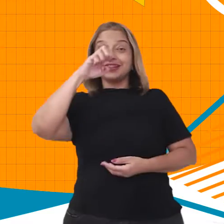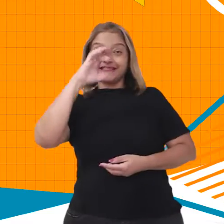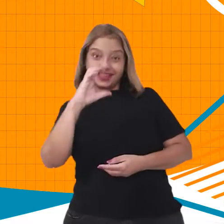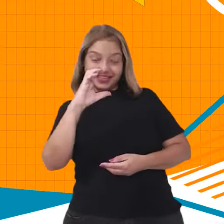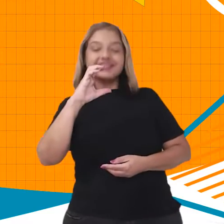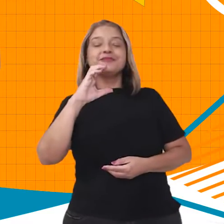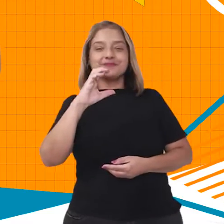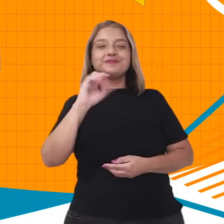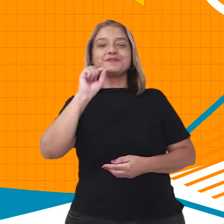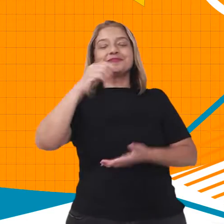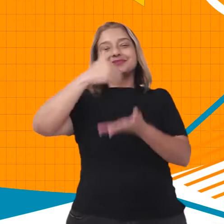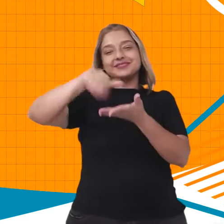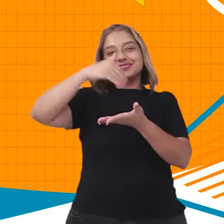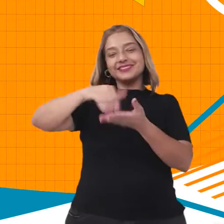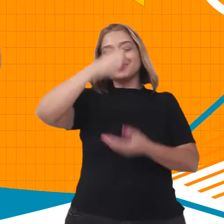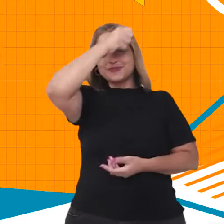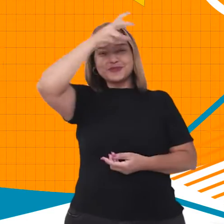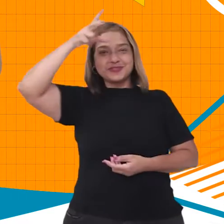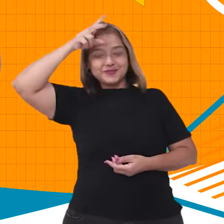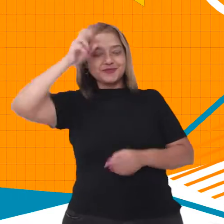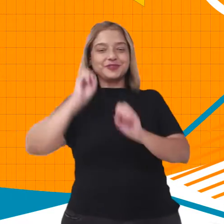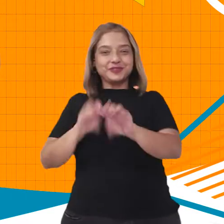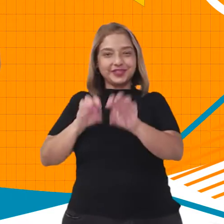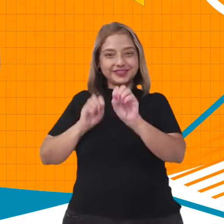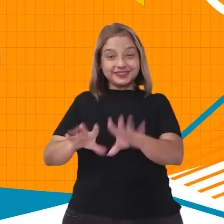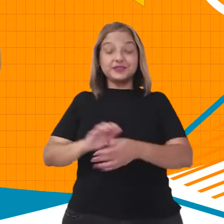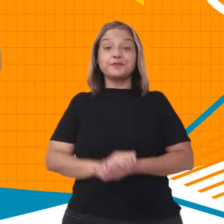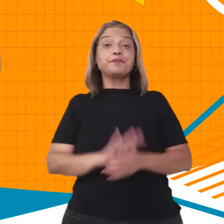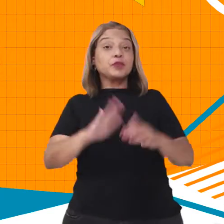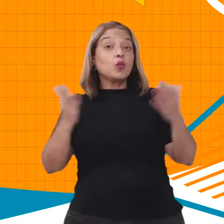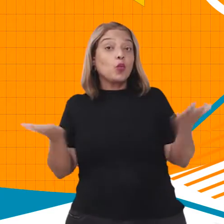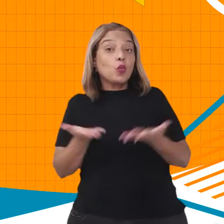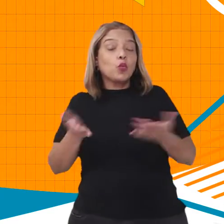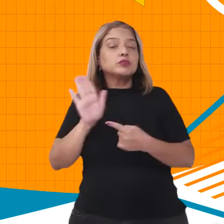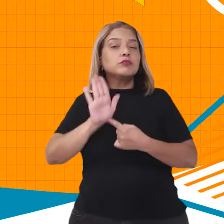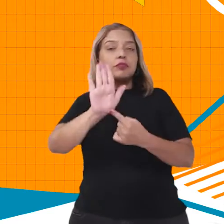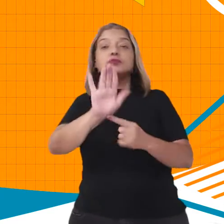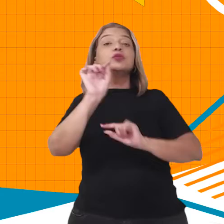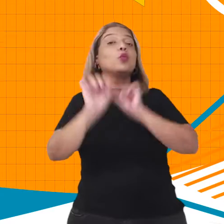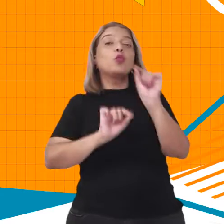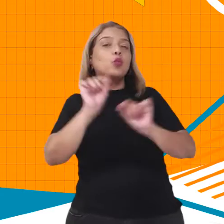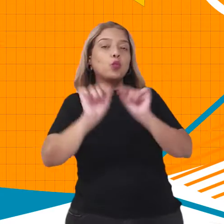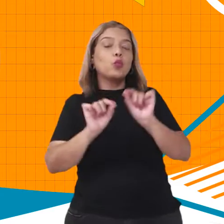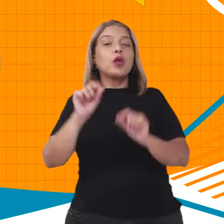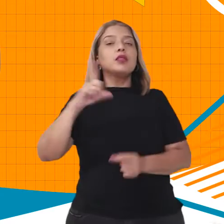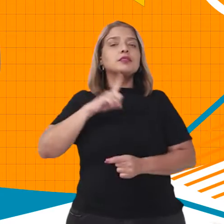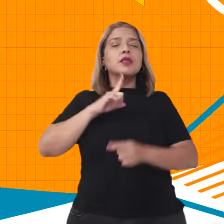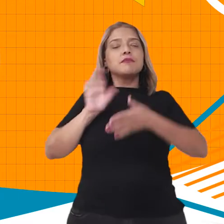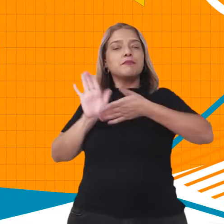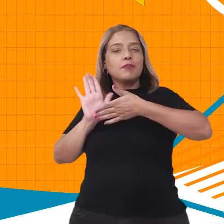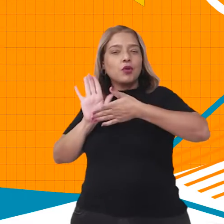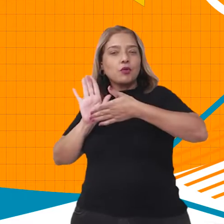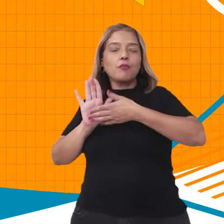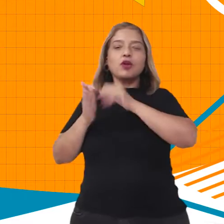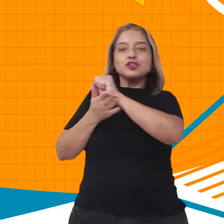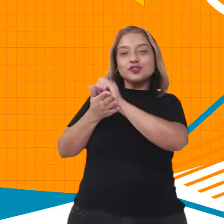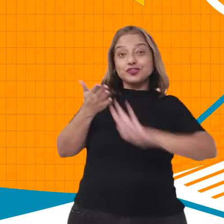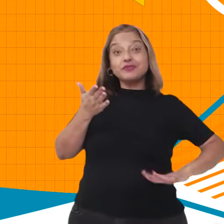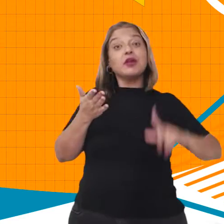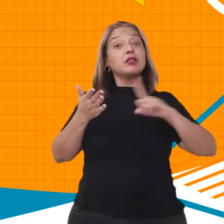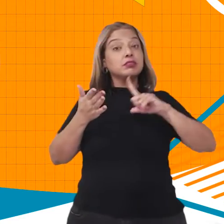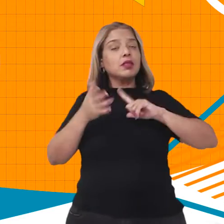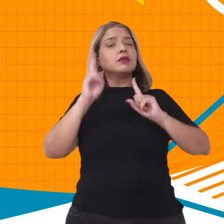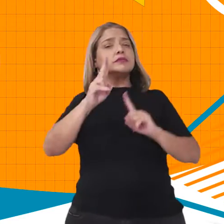da Secretaria Municipal de Educação. E hoje iremos apresentar para vocês as propostas de atividade que são